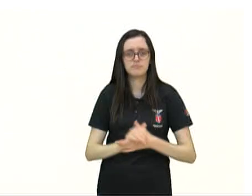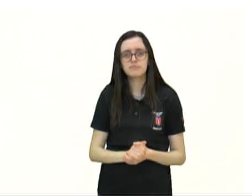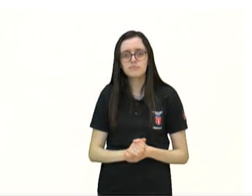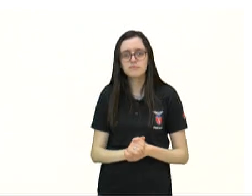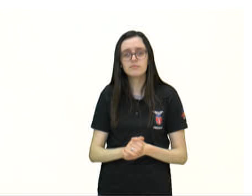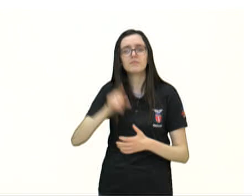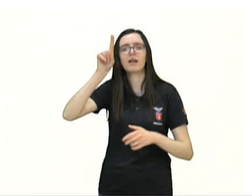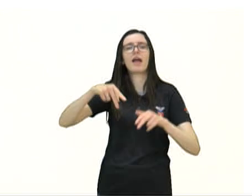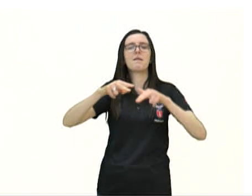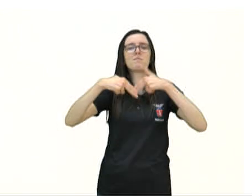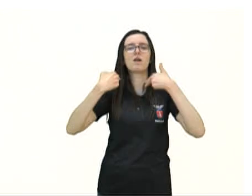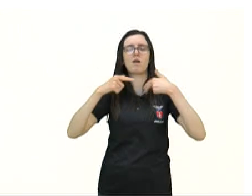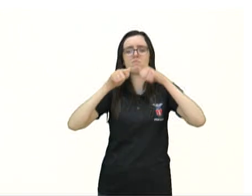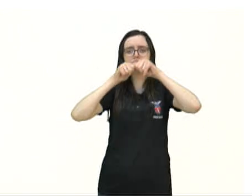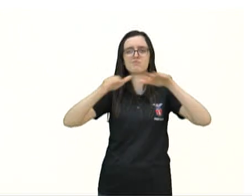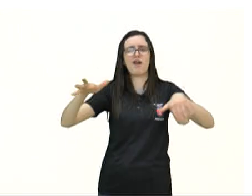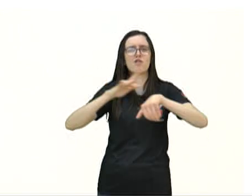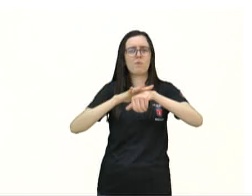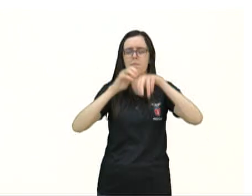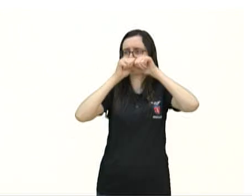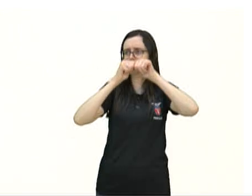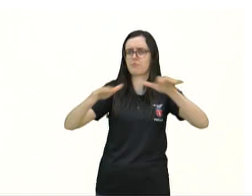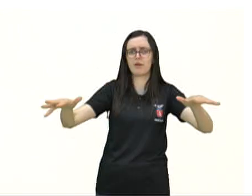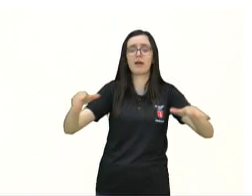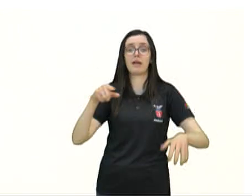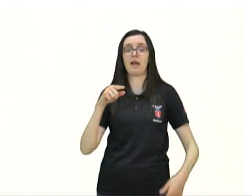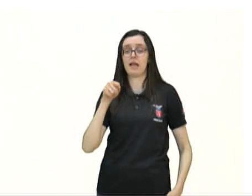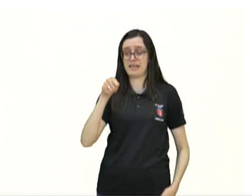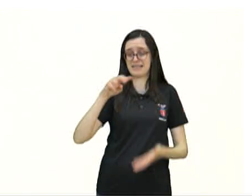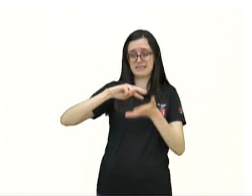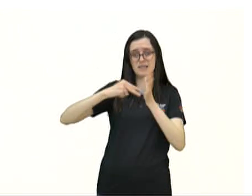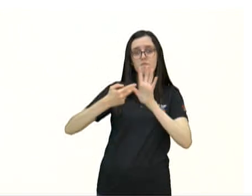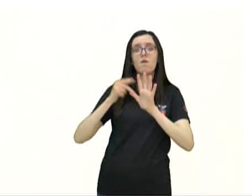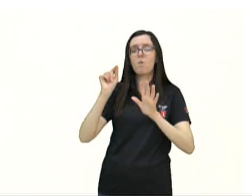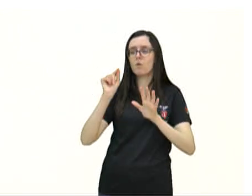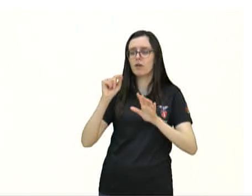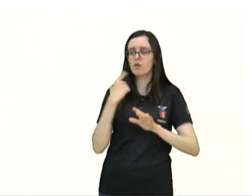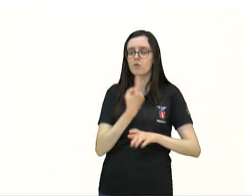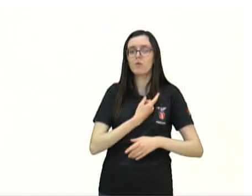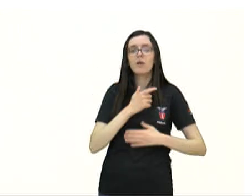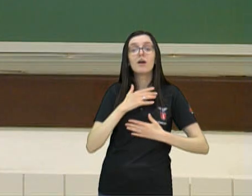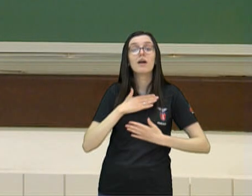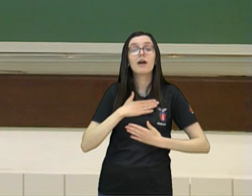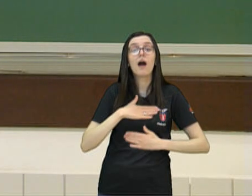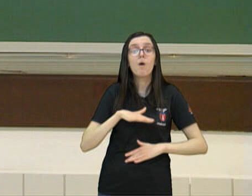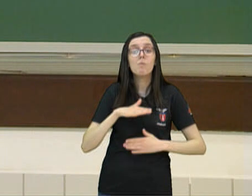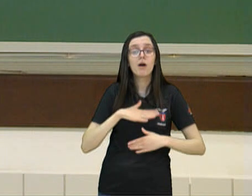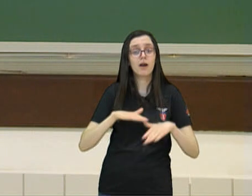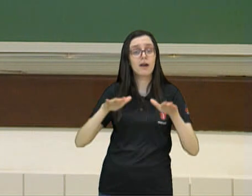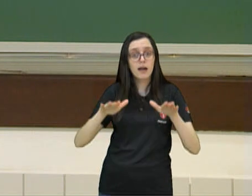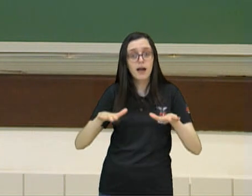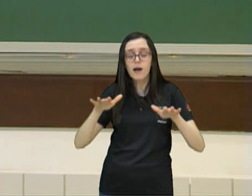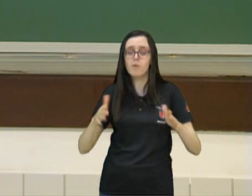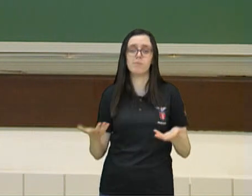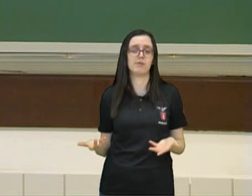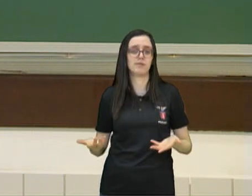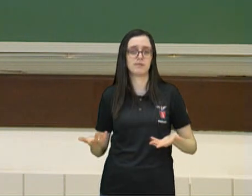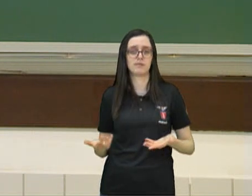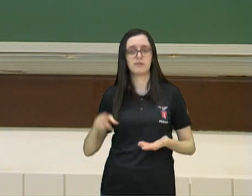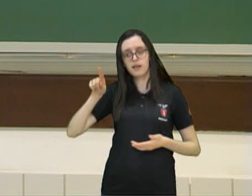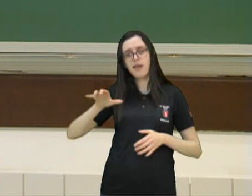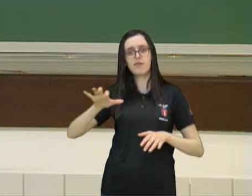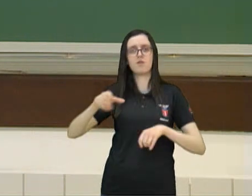à pandemia, e que vem exigindo de nós muita calma. Esse momento está exigindo de